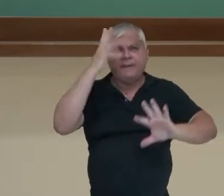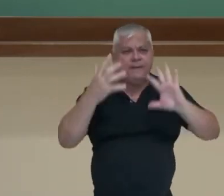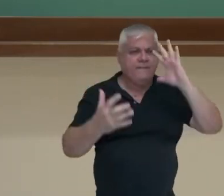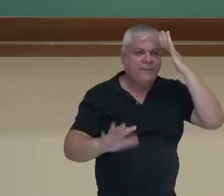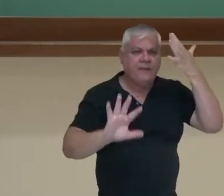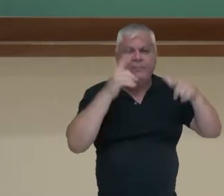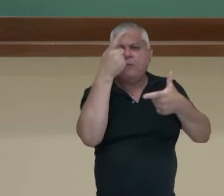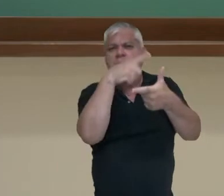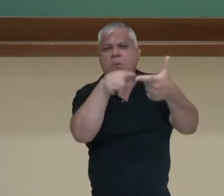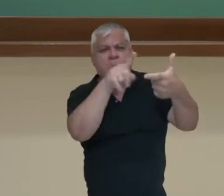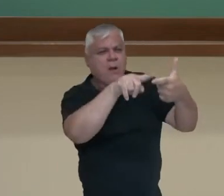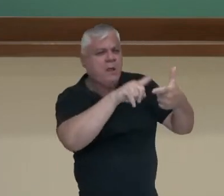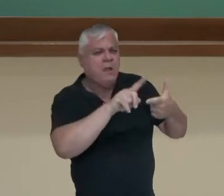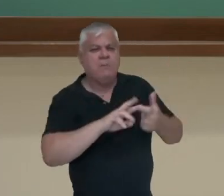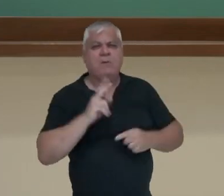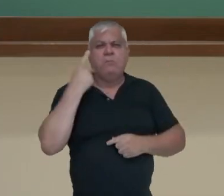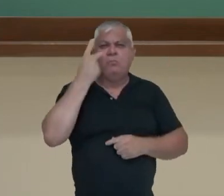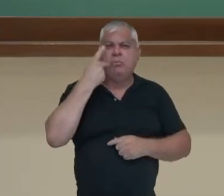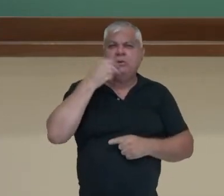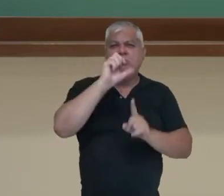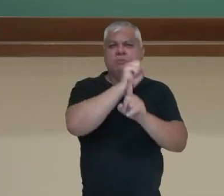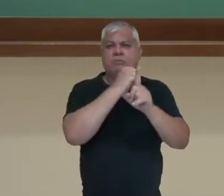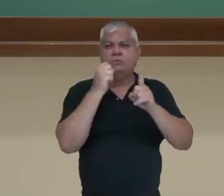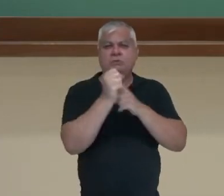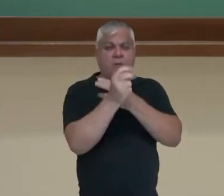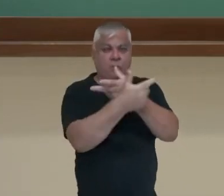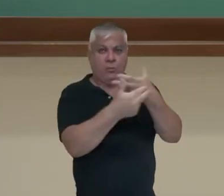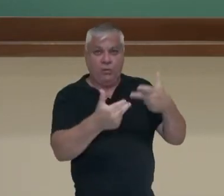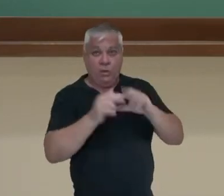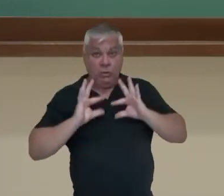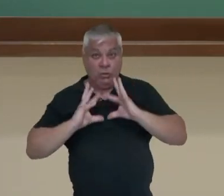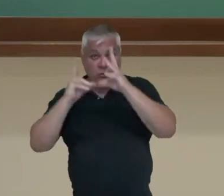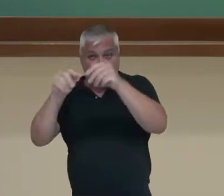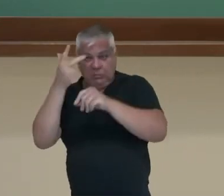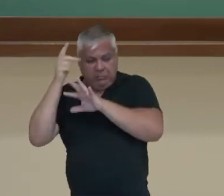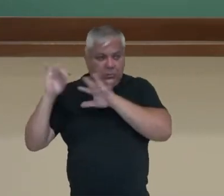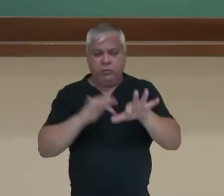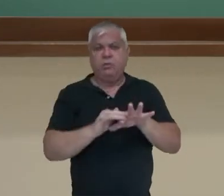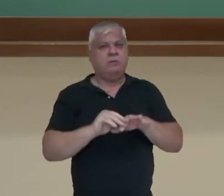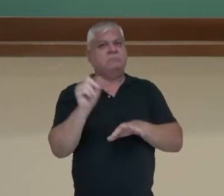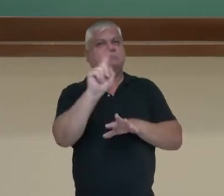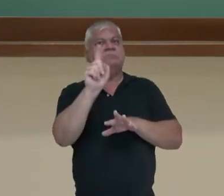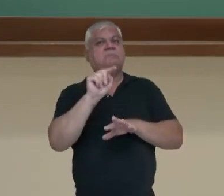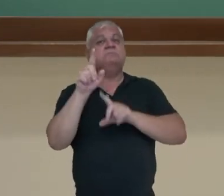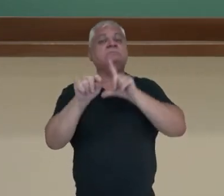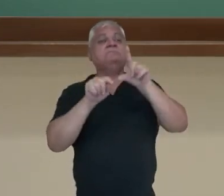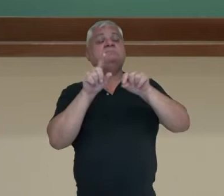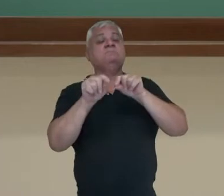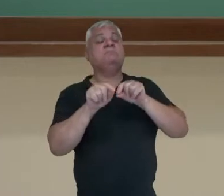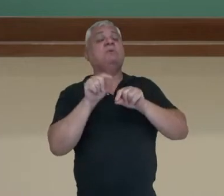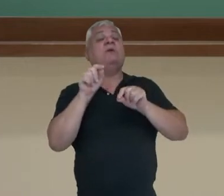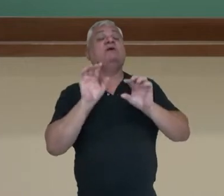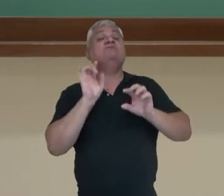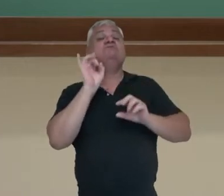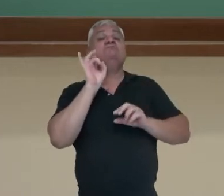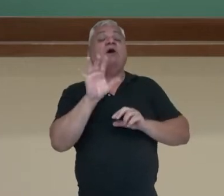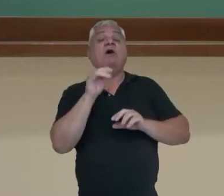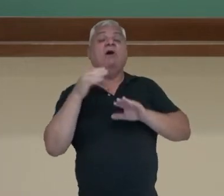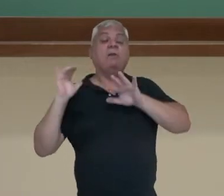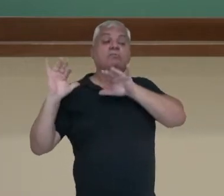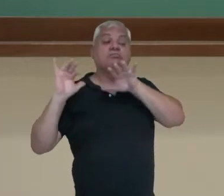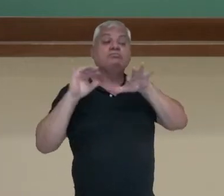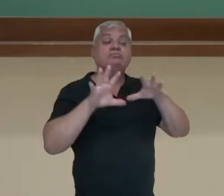as decisões políticas, sociais. Mas era todo mundo? Não, não era todo mundo não. Vale aqui a gente ressaltar que quem